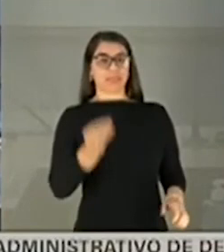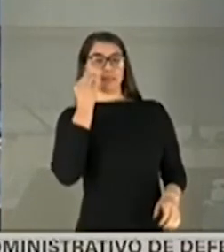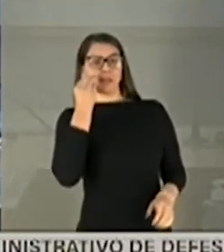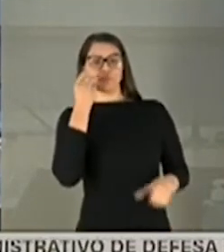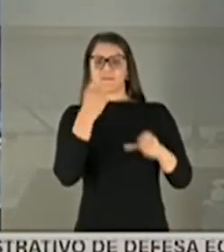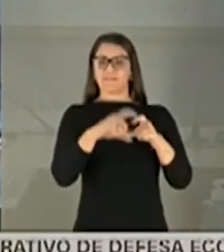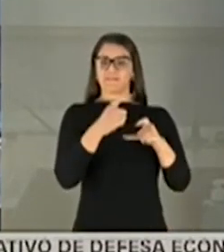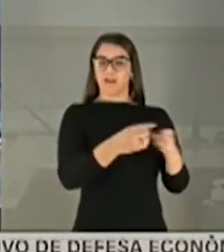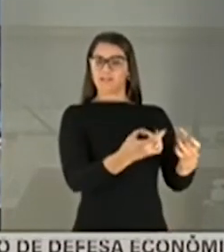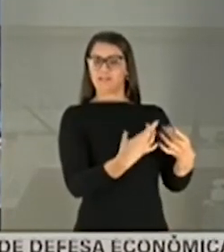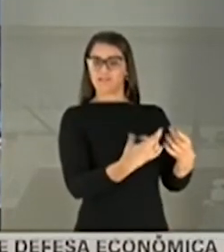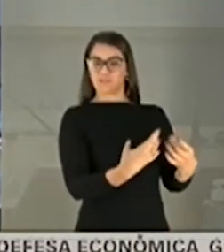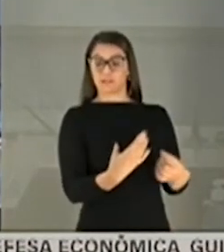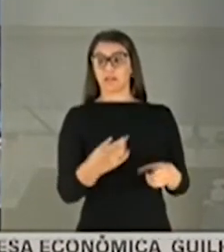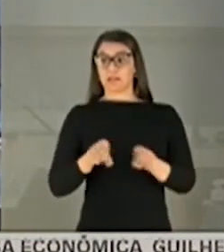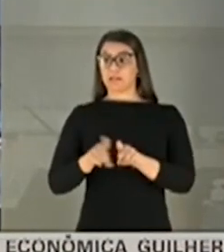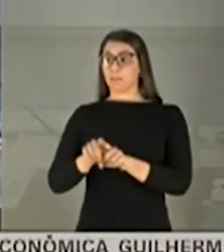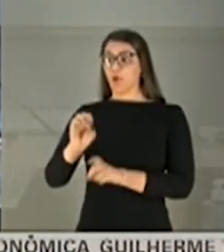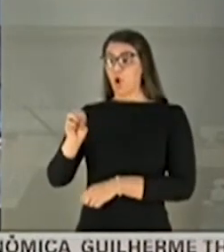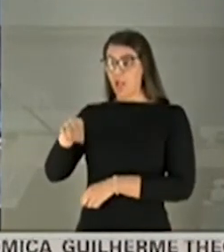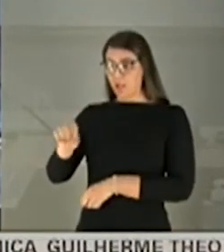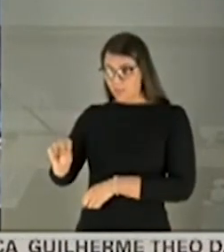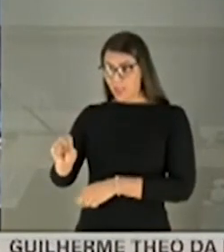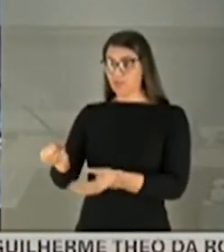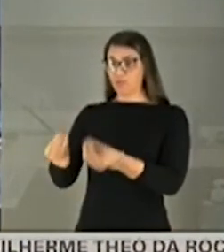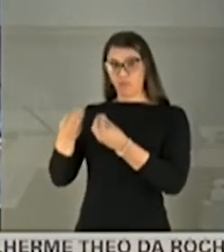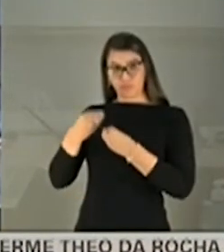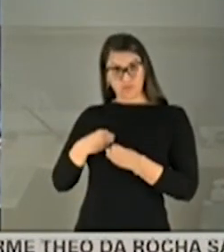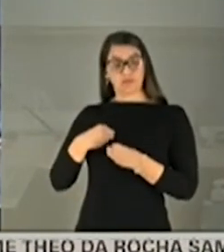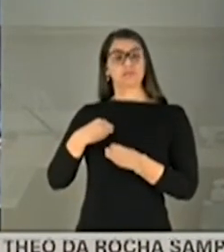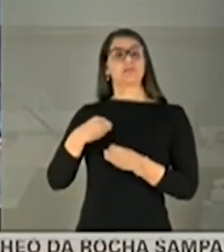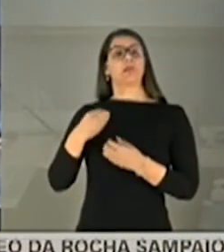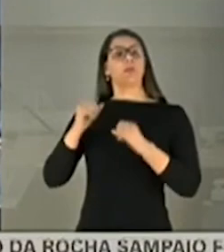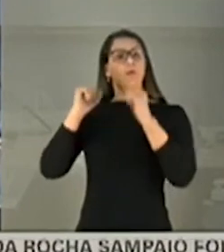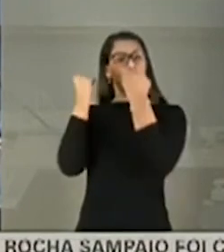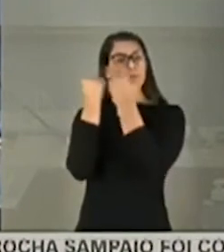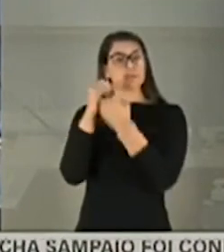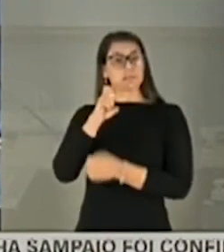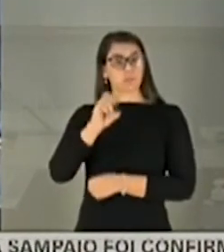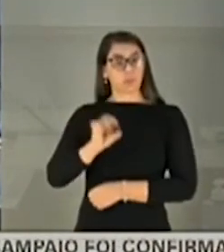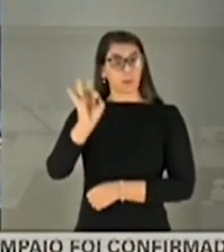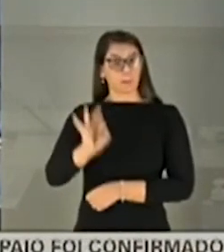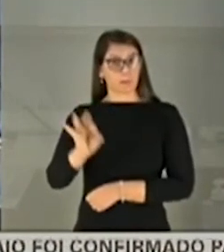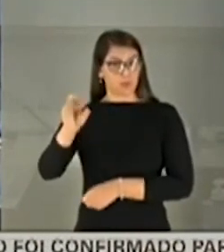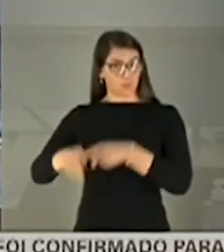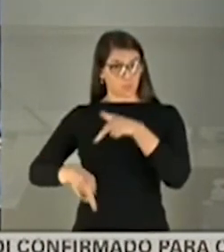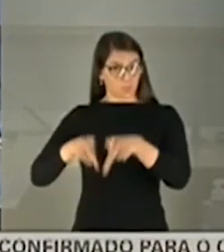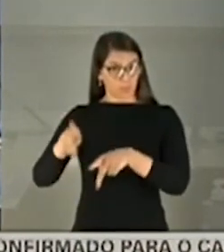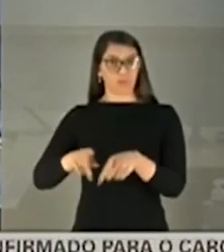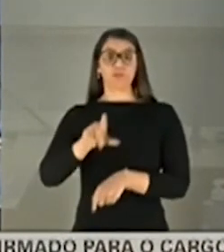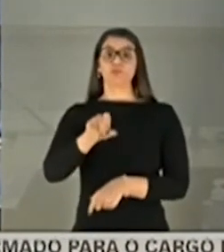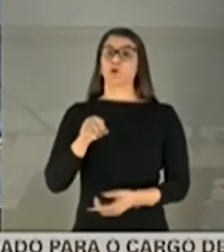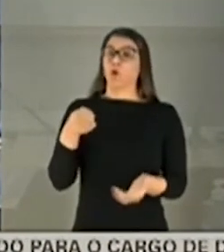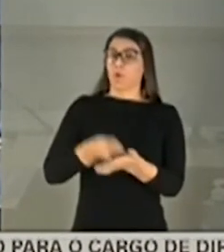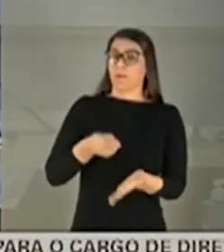Pfizer, da OMS, que tinha oferecido imunizantes para 50% da população e fez uma escolha